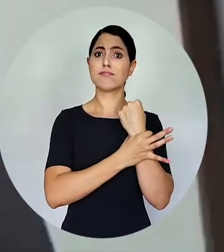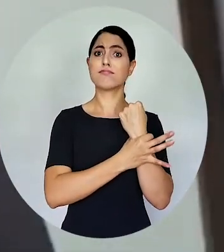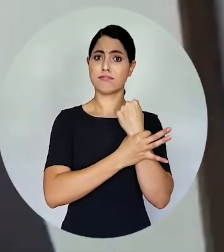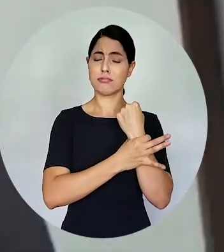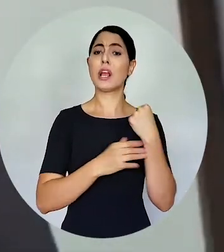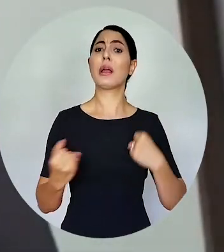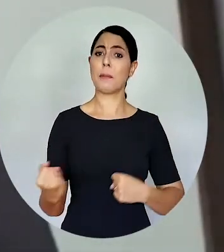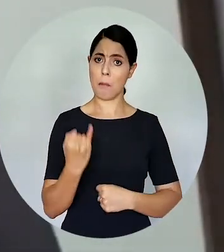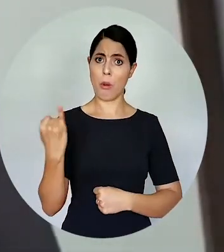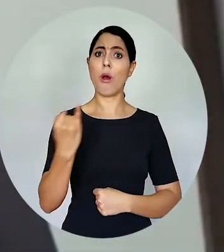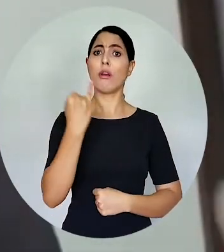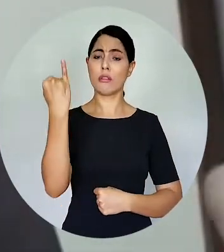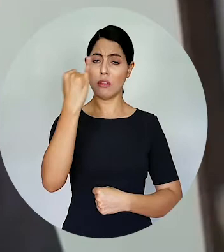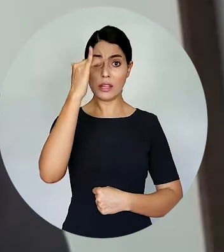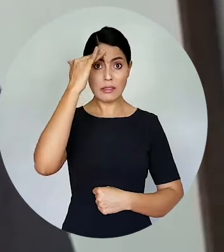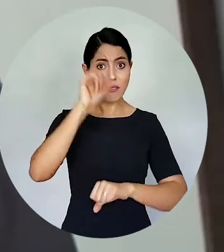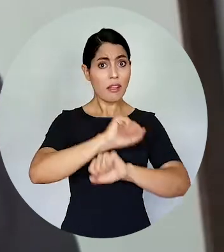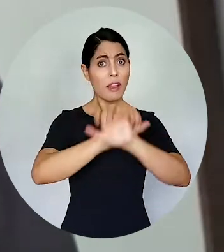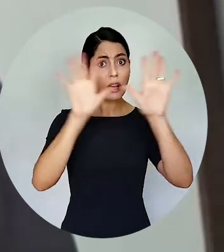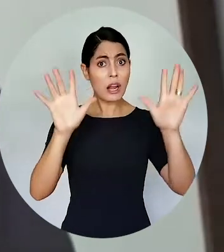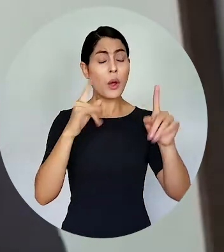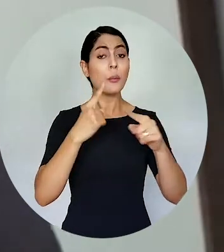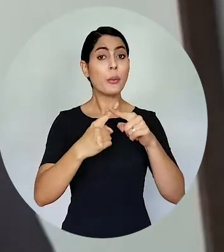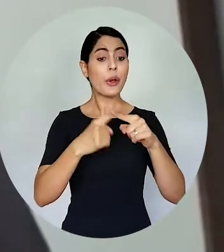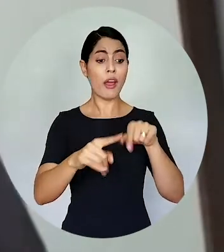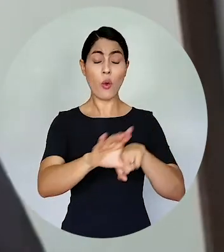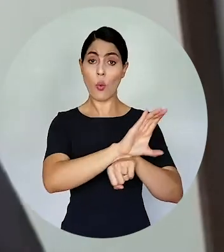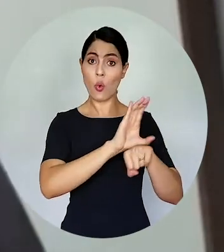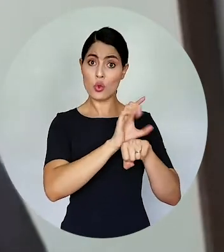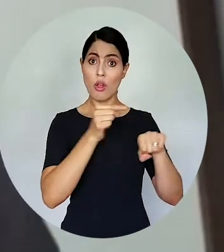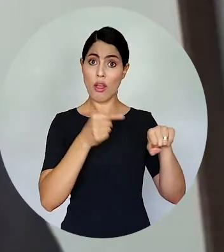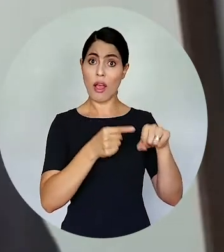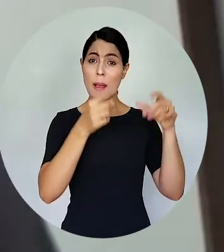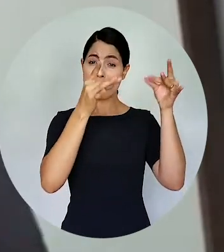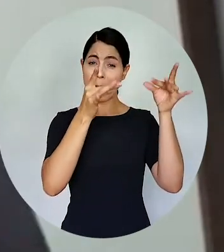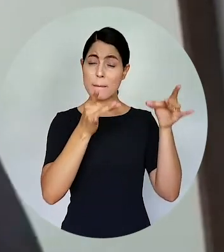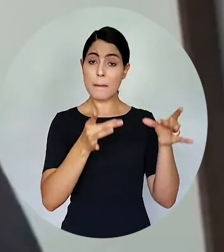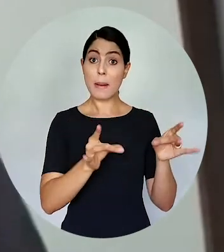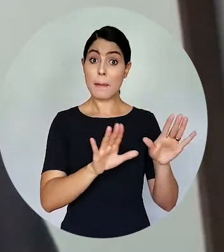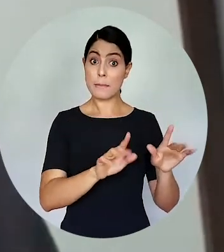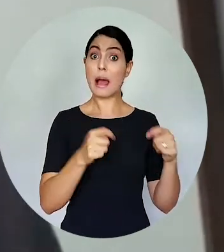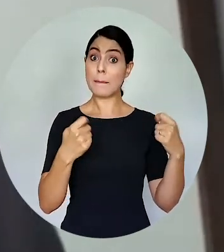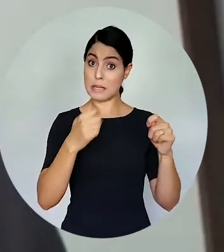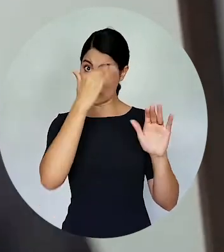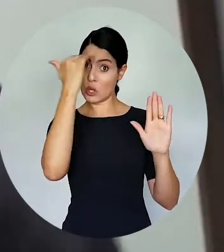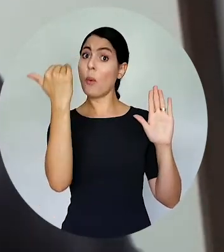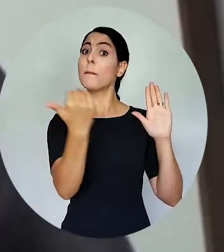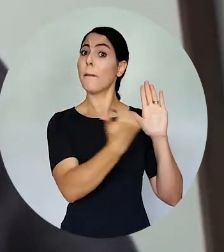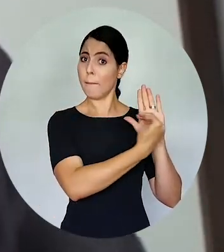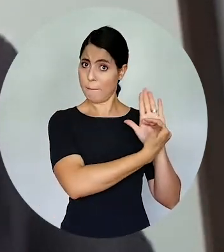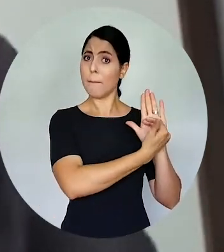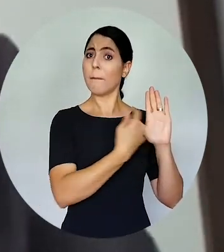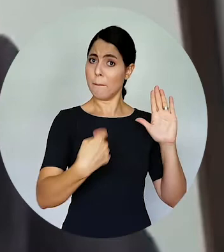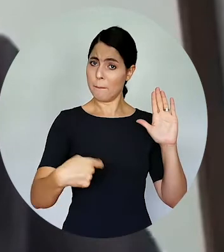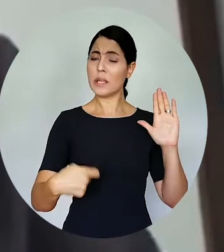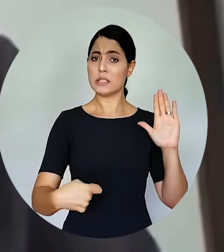brasileiro. É preciso entender que a nossa Constituição ela é muito boa se cumprida.